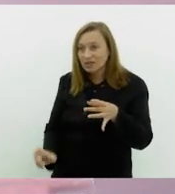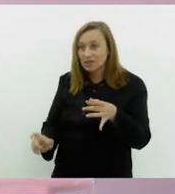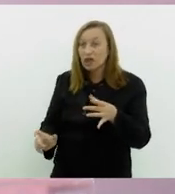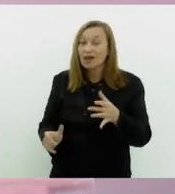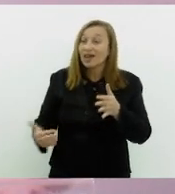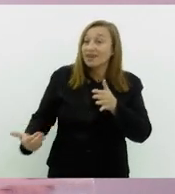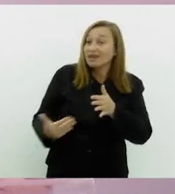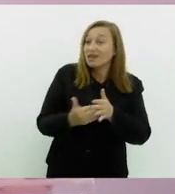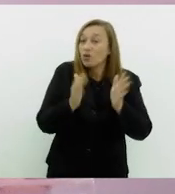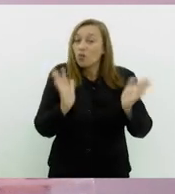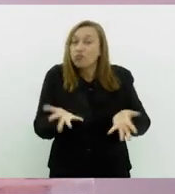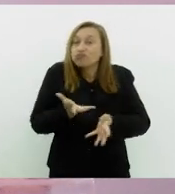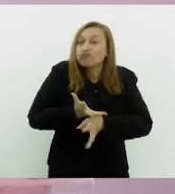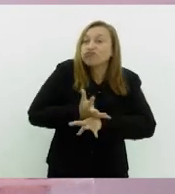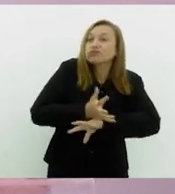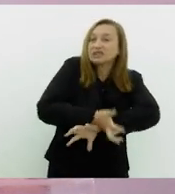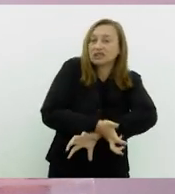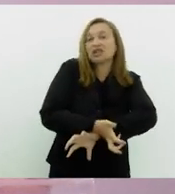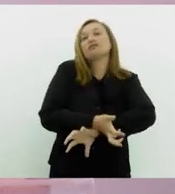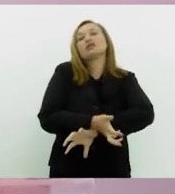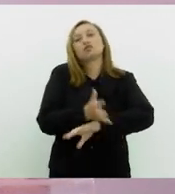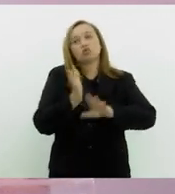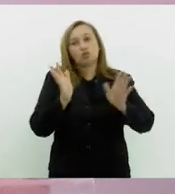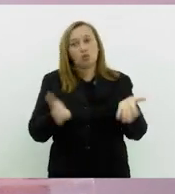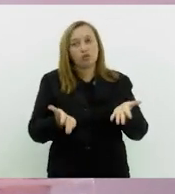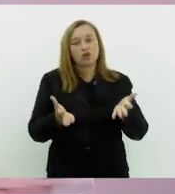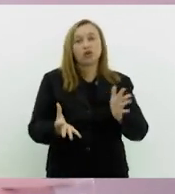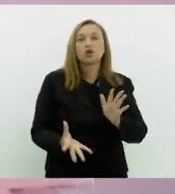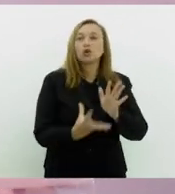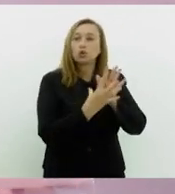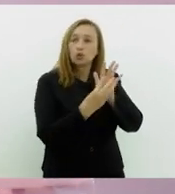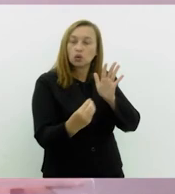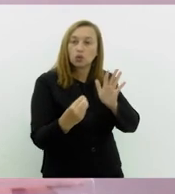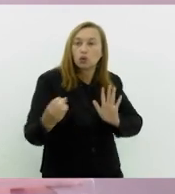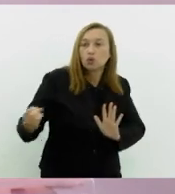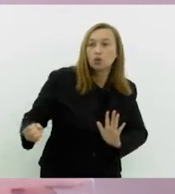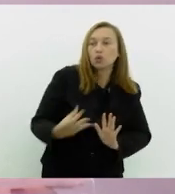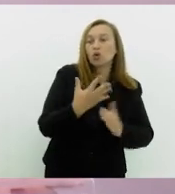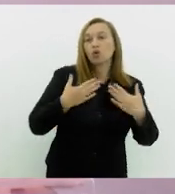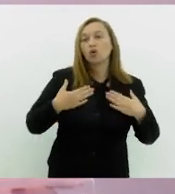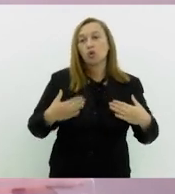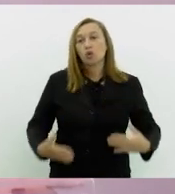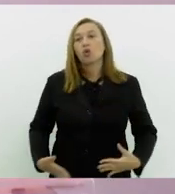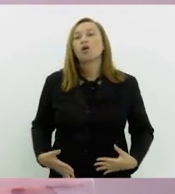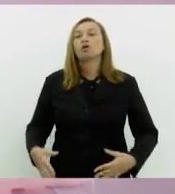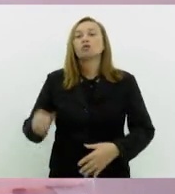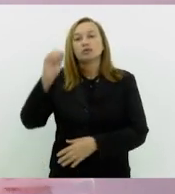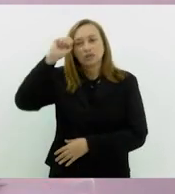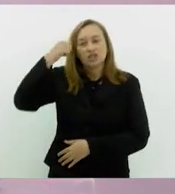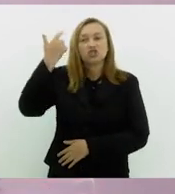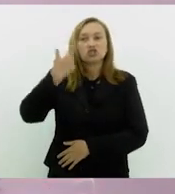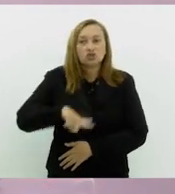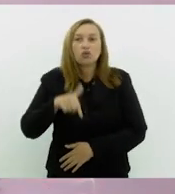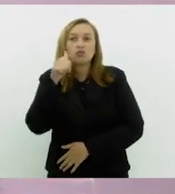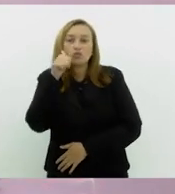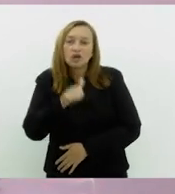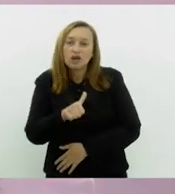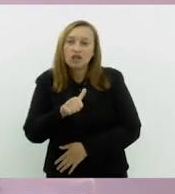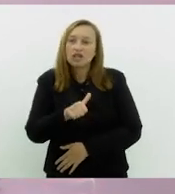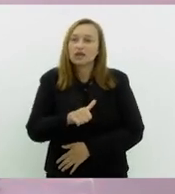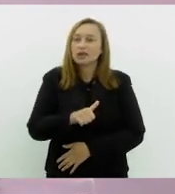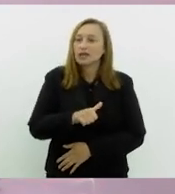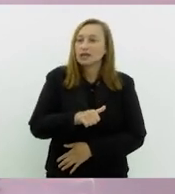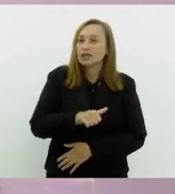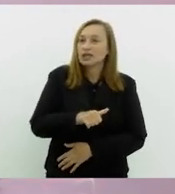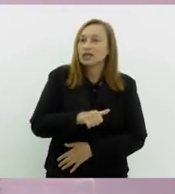hoje escravizando aí na escravização moderna dos corpos negros de mulheres, de novo,